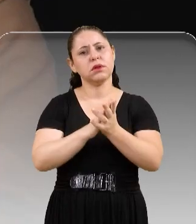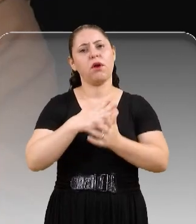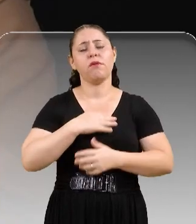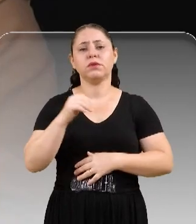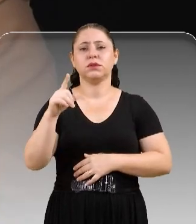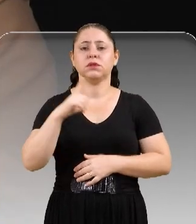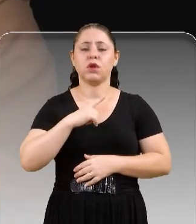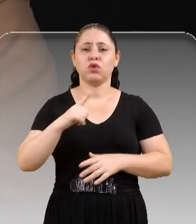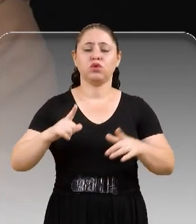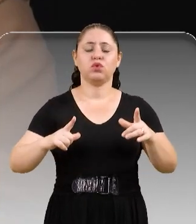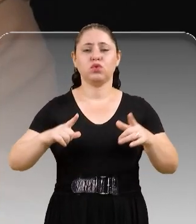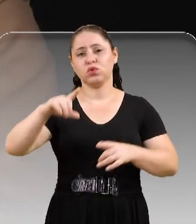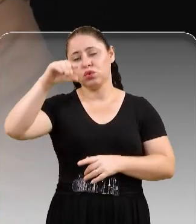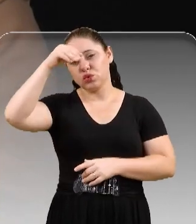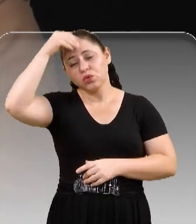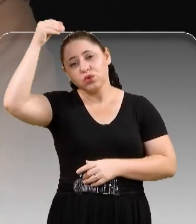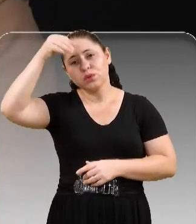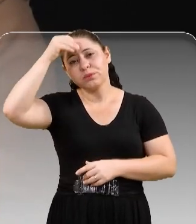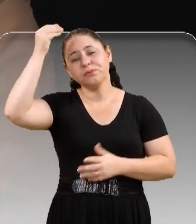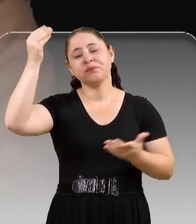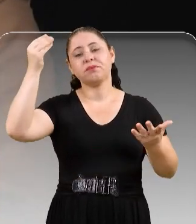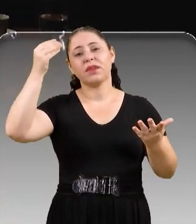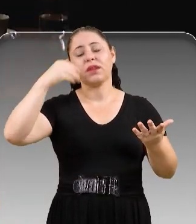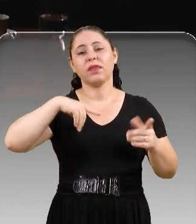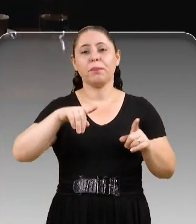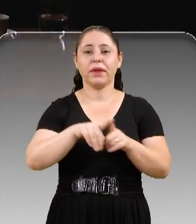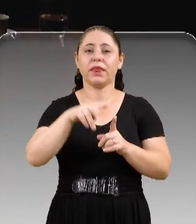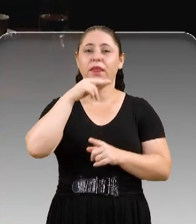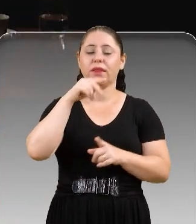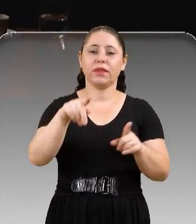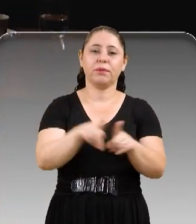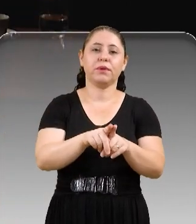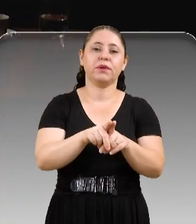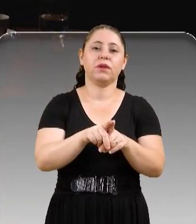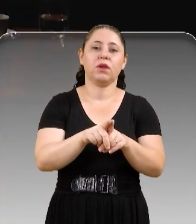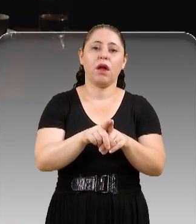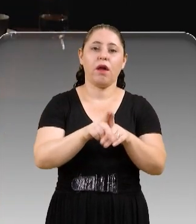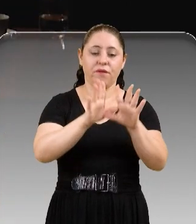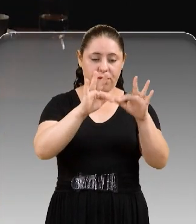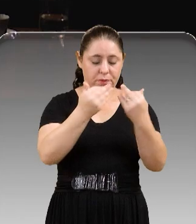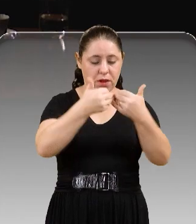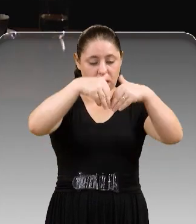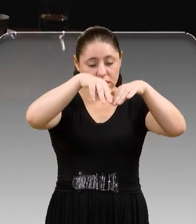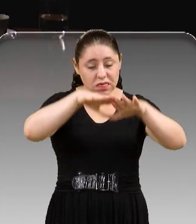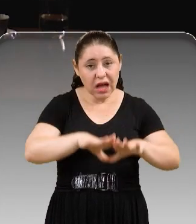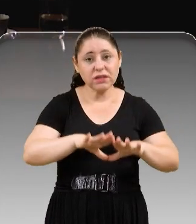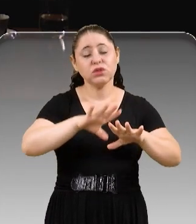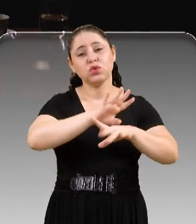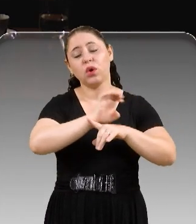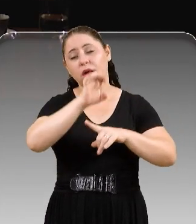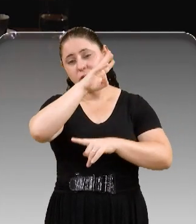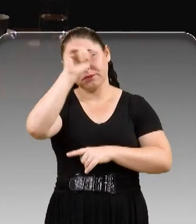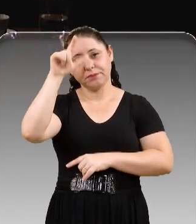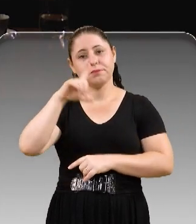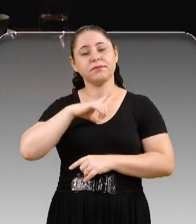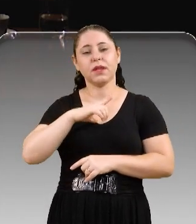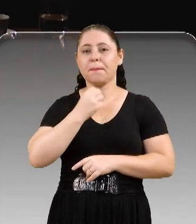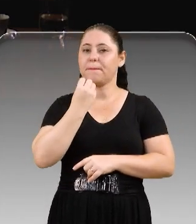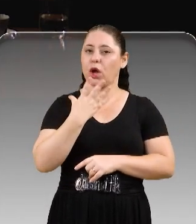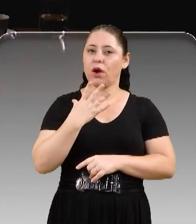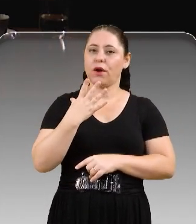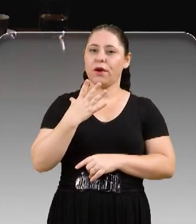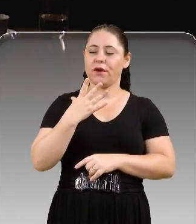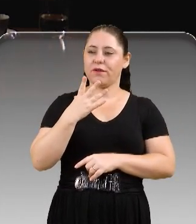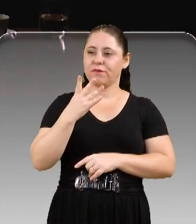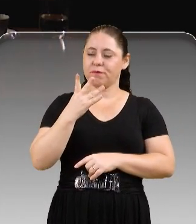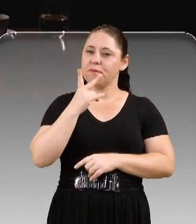aqui, têm filhos aqui, meus sobrinhos netos, né? Então a família está praticamente hoje toda em Mato Grosso do Sul, graças a Deus todos bem,